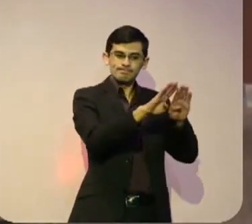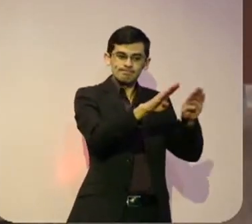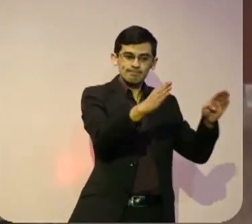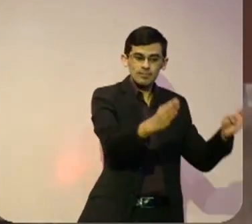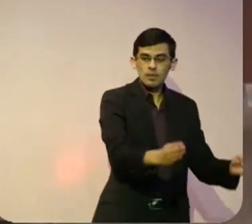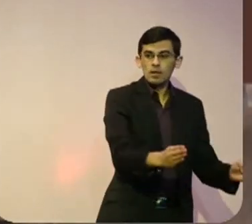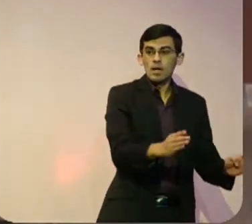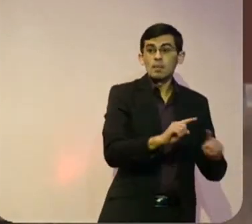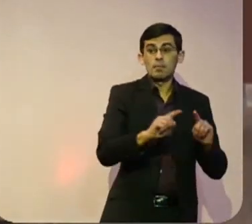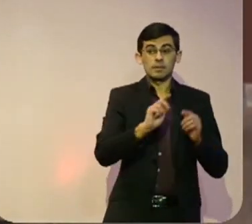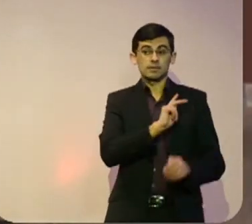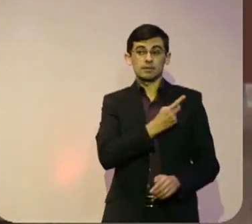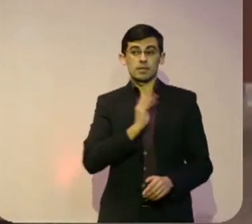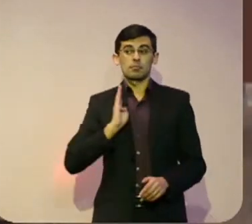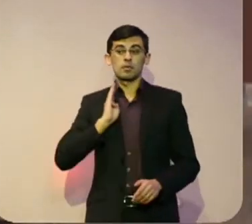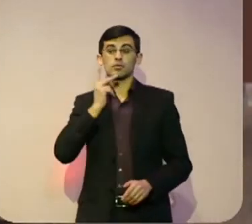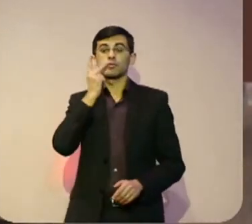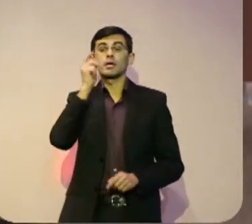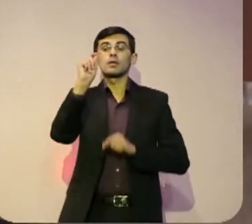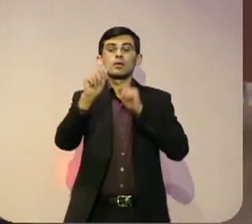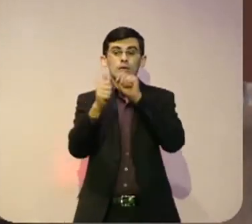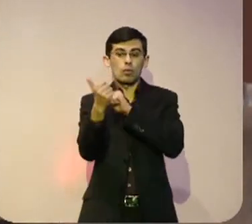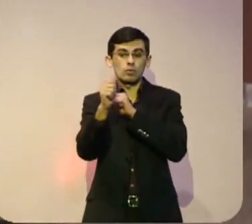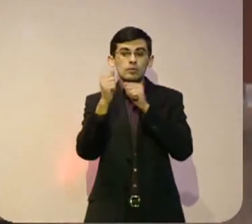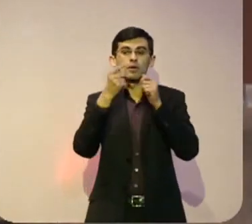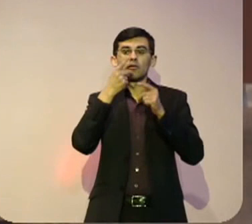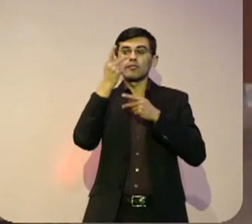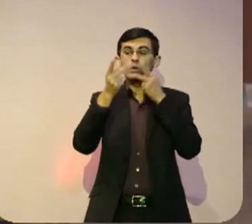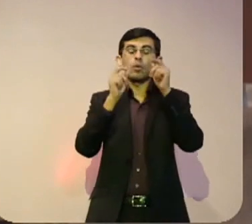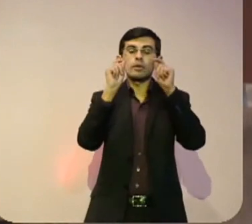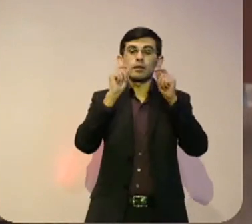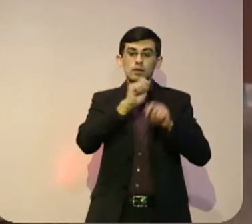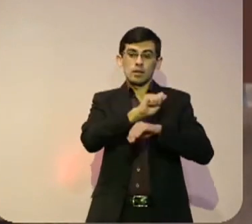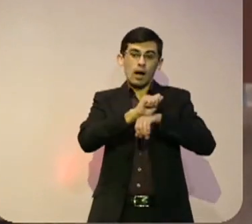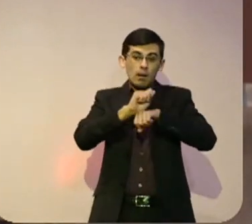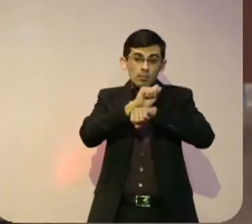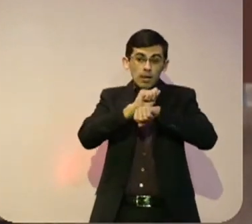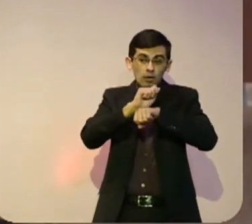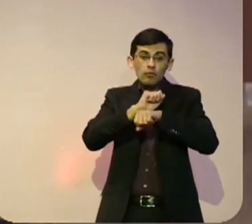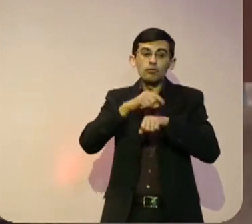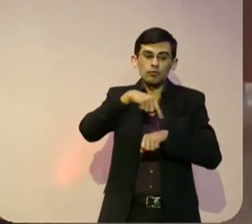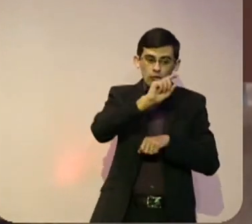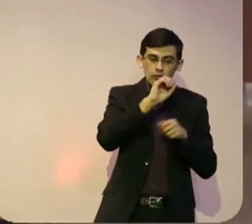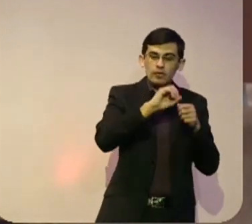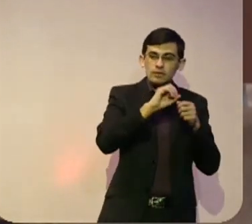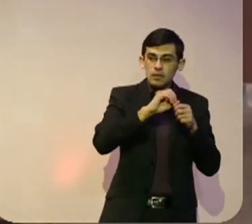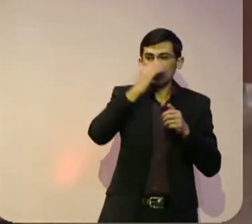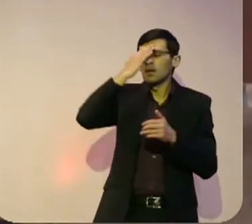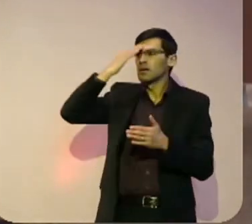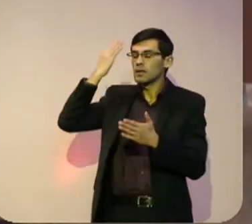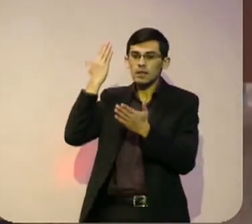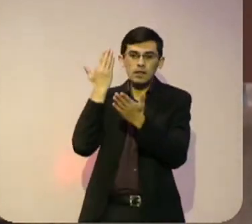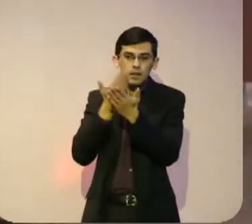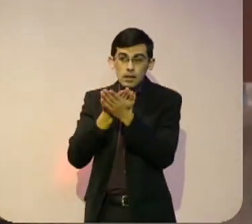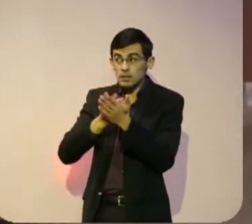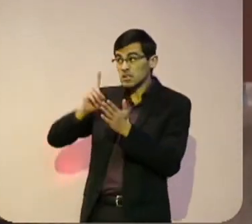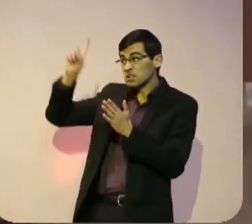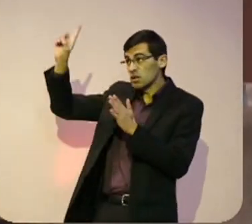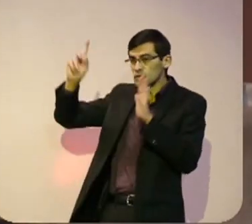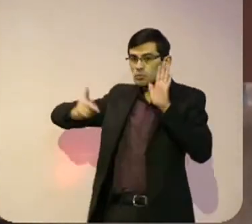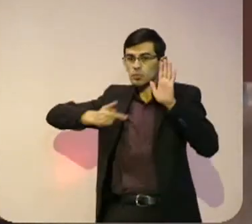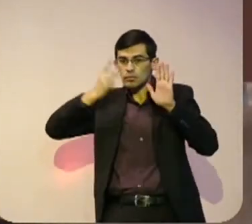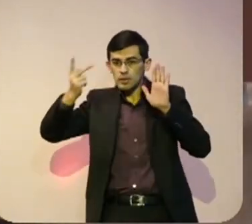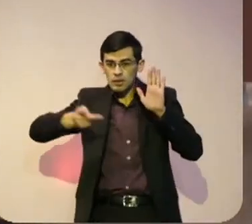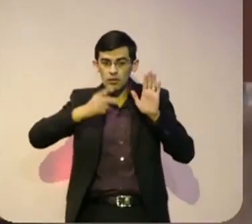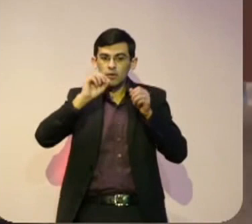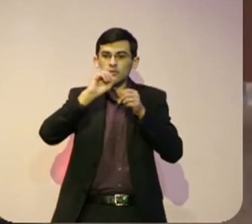E a Bíblia vai dizer em Hebreus 11 que ele foi e fez e foi fazê-lo, crendo de que o Deus que prometeu